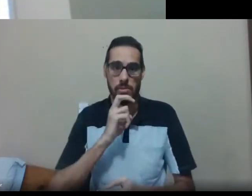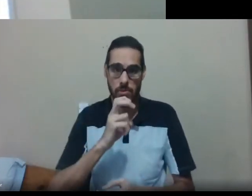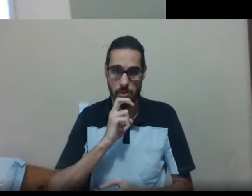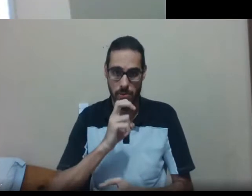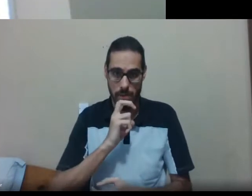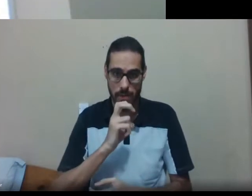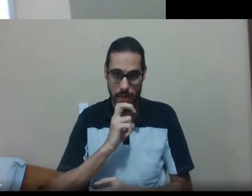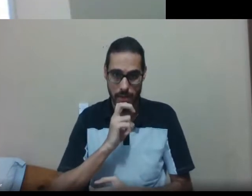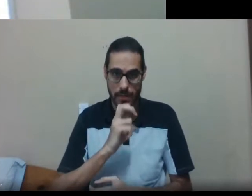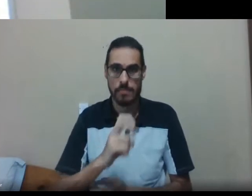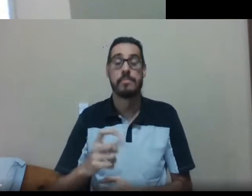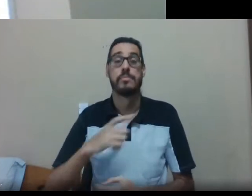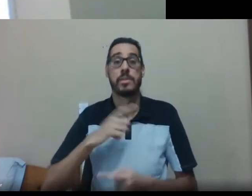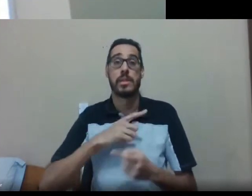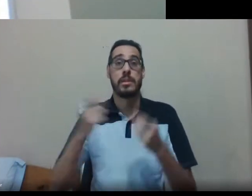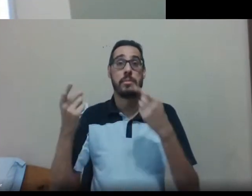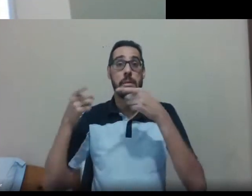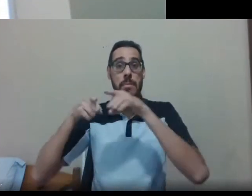com vocês.